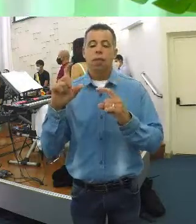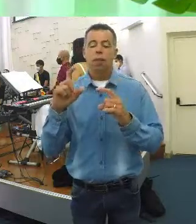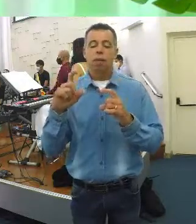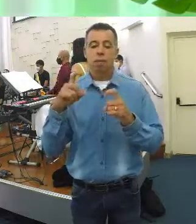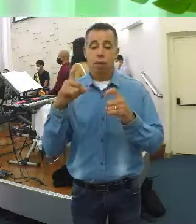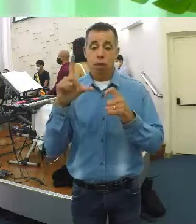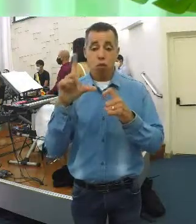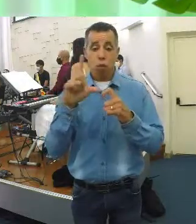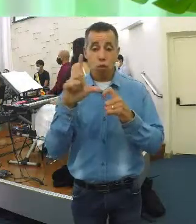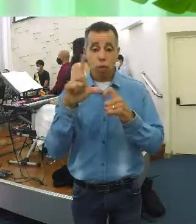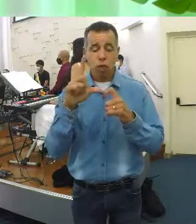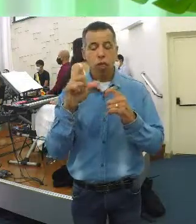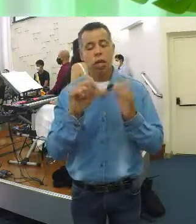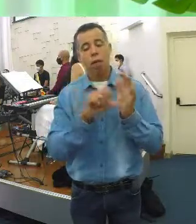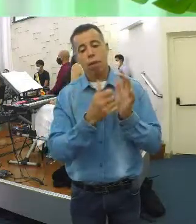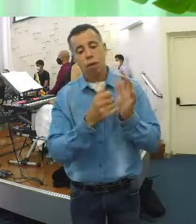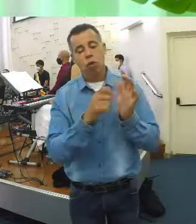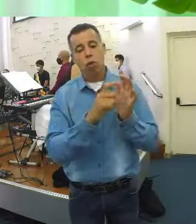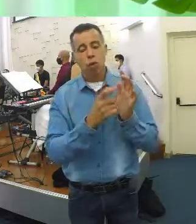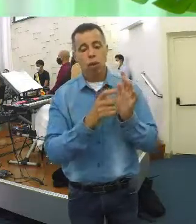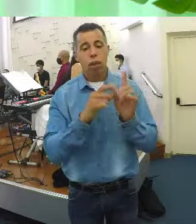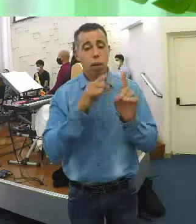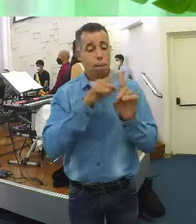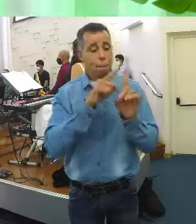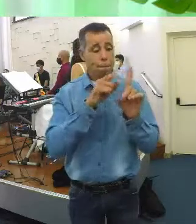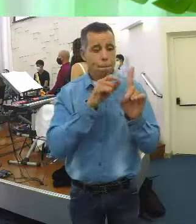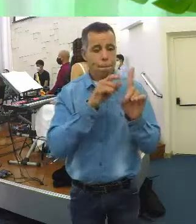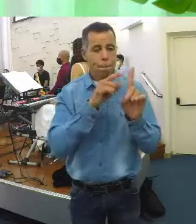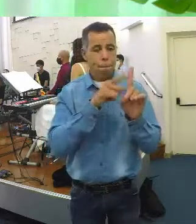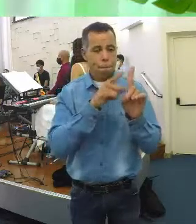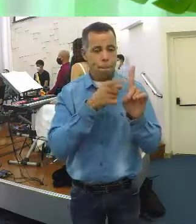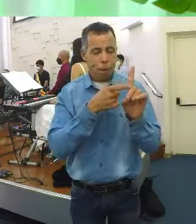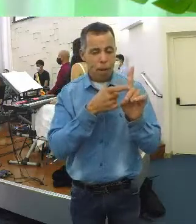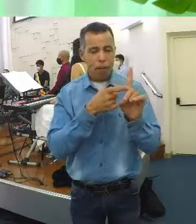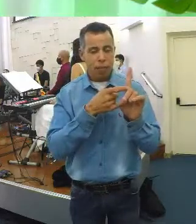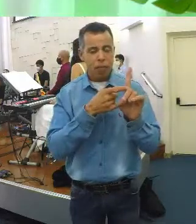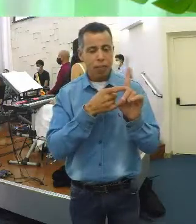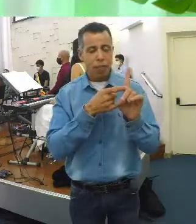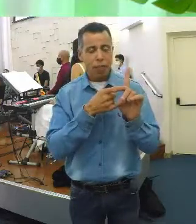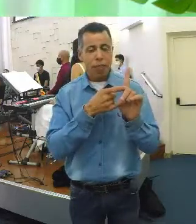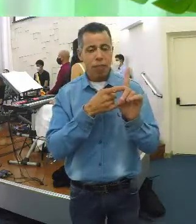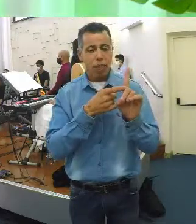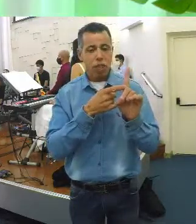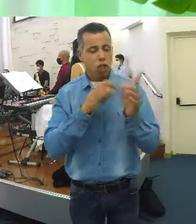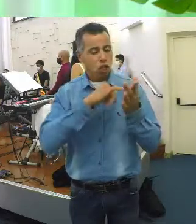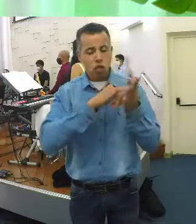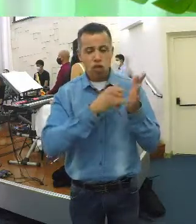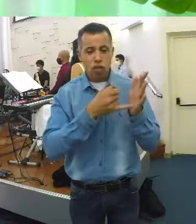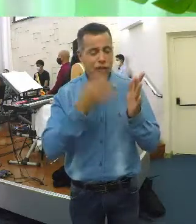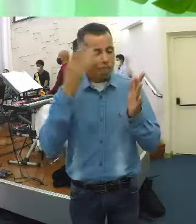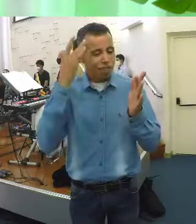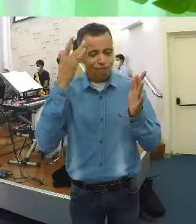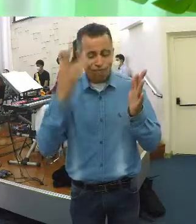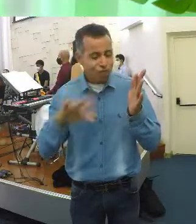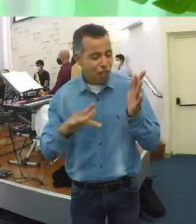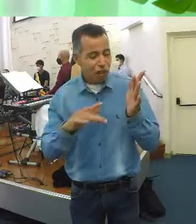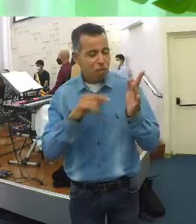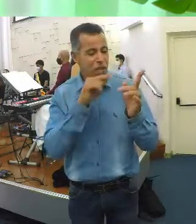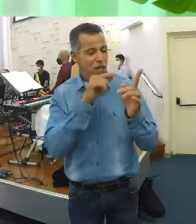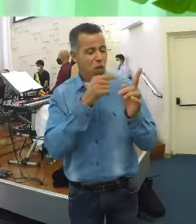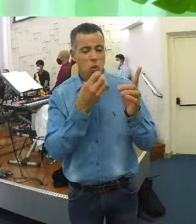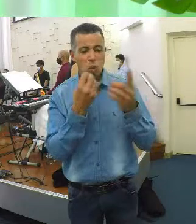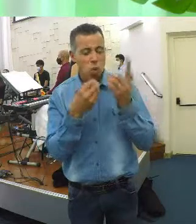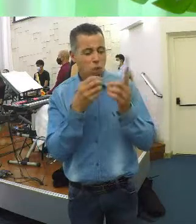de Maria, ao saber que estava grávida e que José não estava compreendendo, não sabendo o que todos diriam, Maria diz